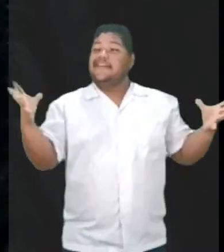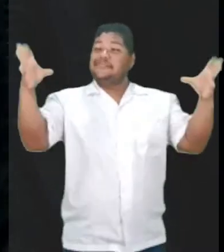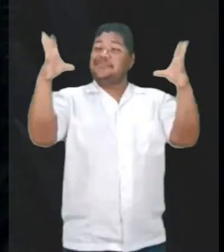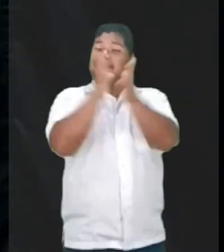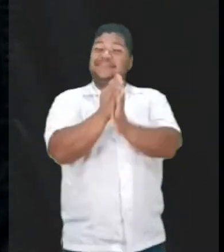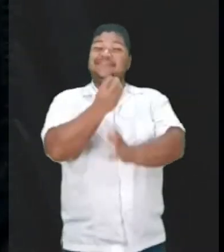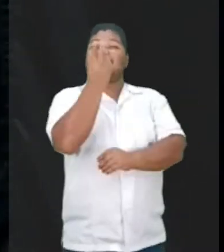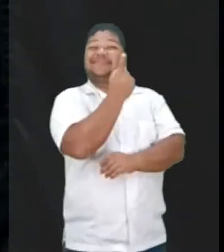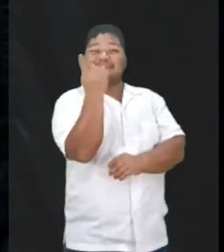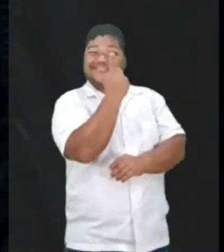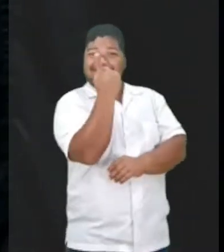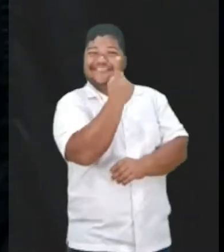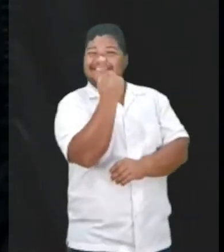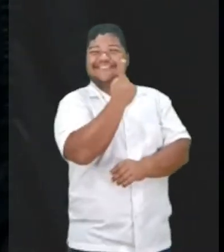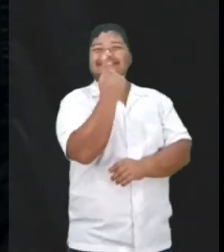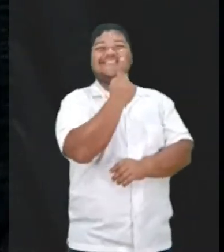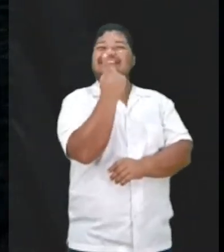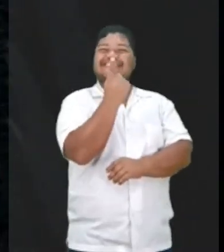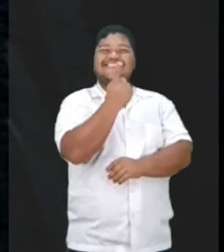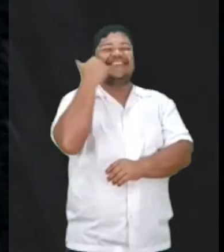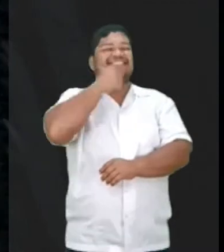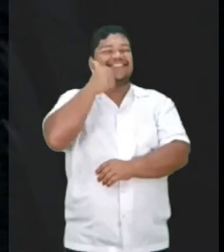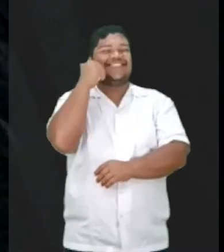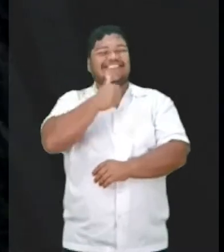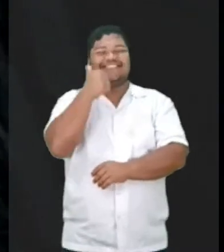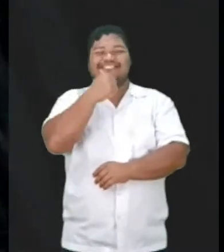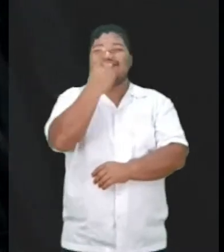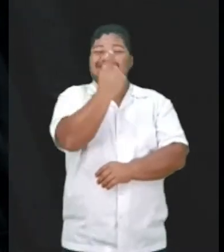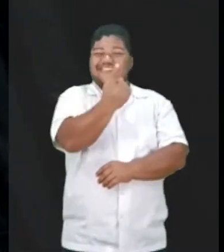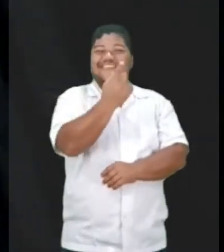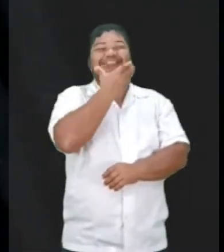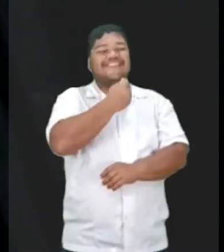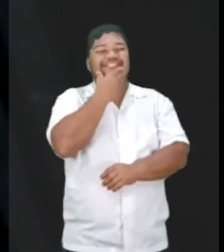Um único homem gerou toda a raça humana.